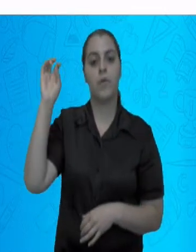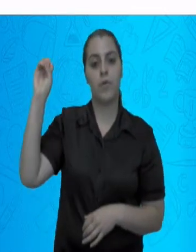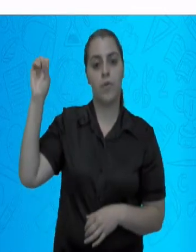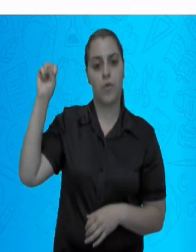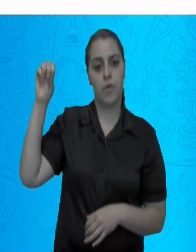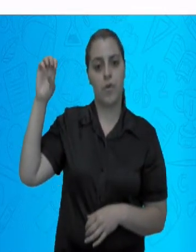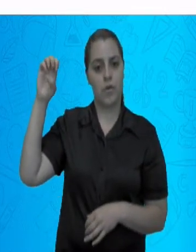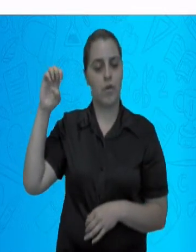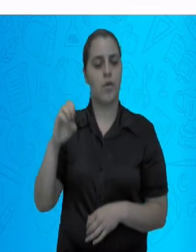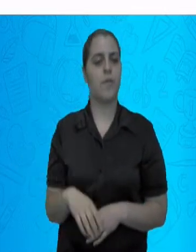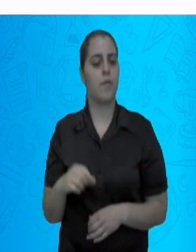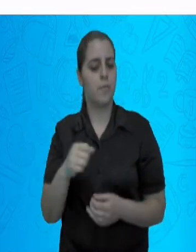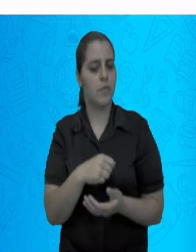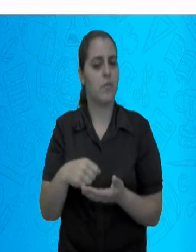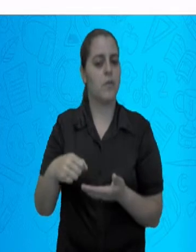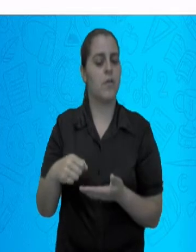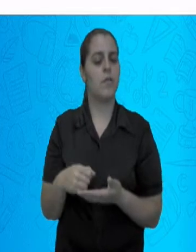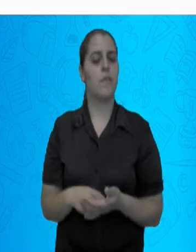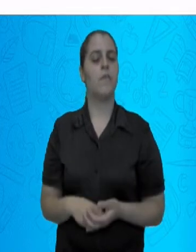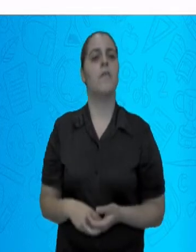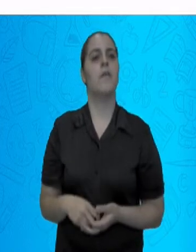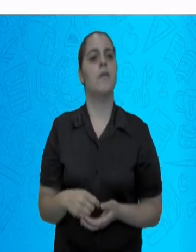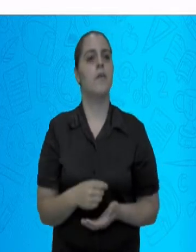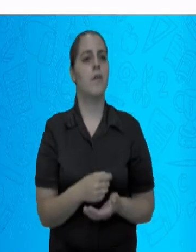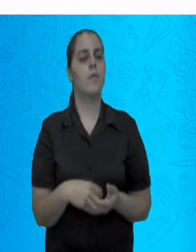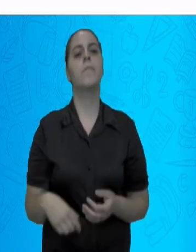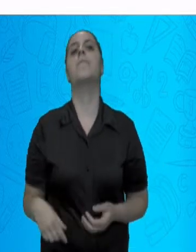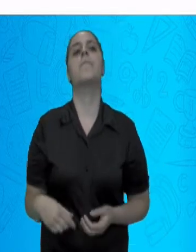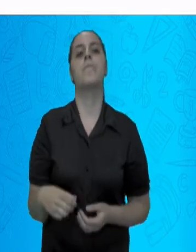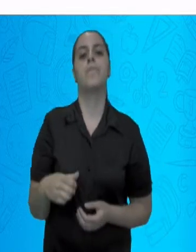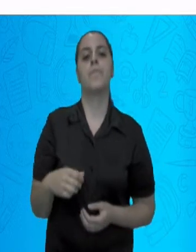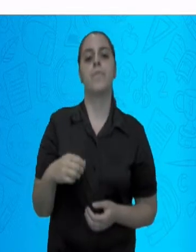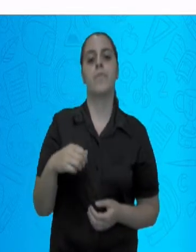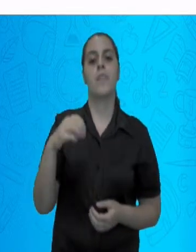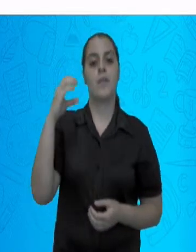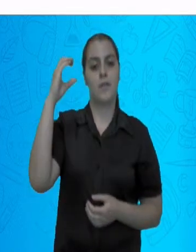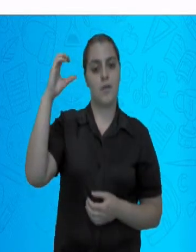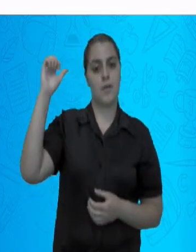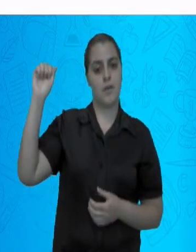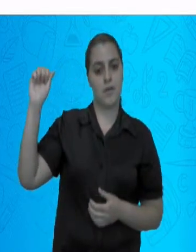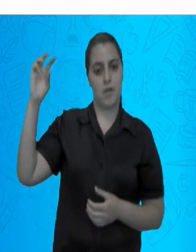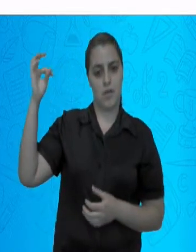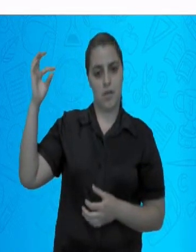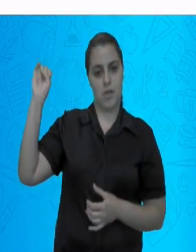um. Então, nós vamos escrever Kátia e José.